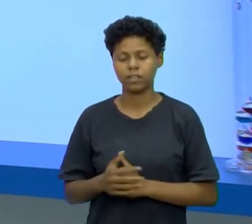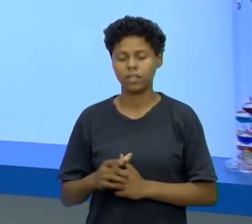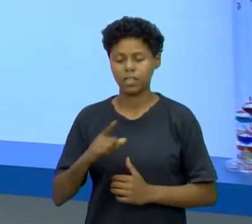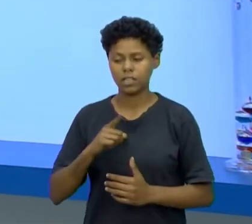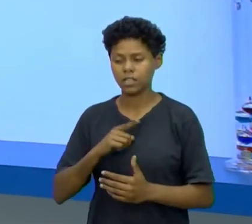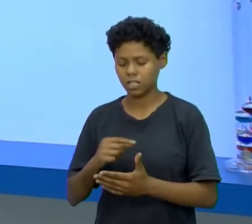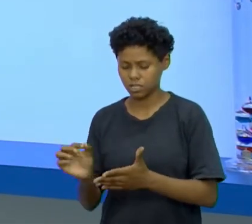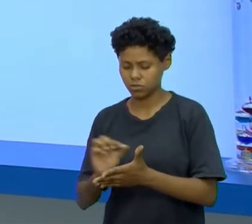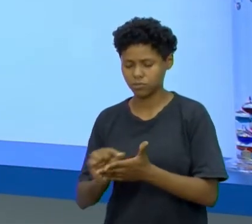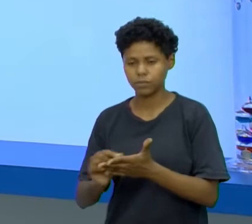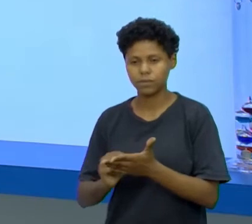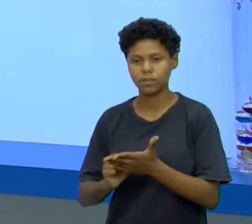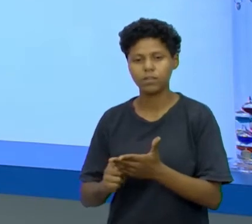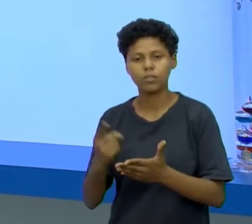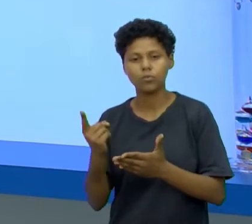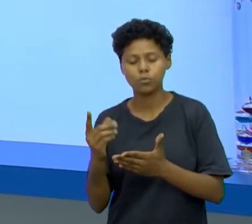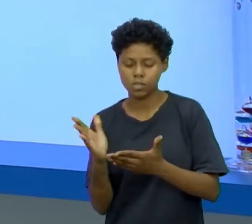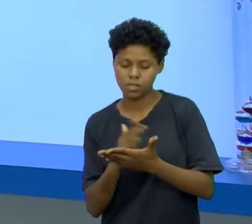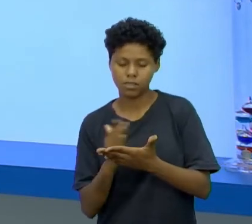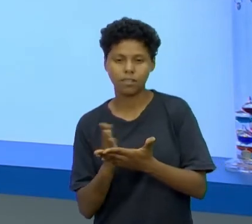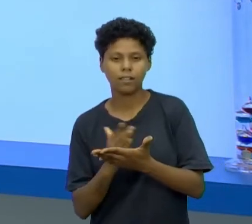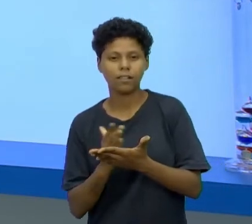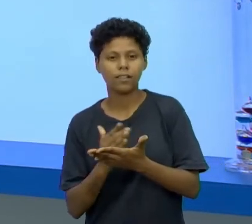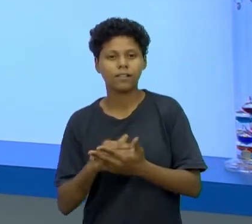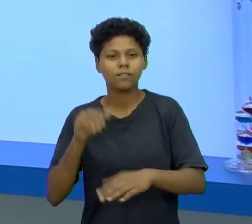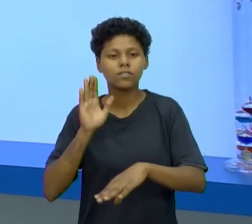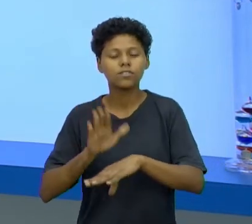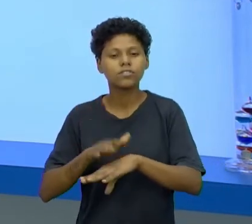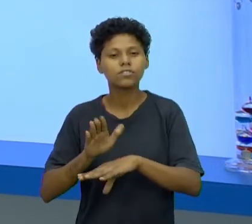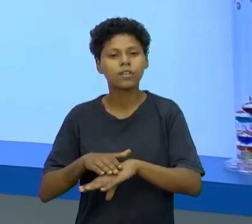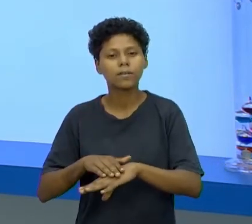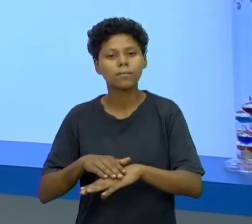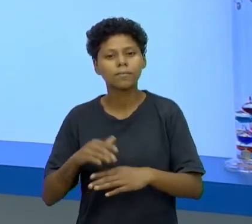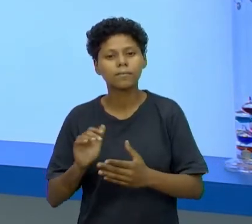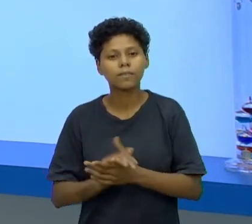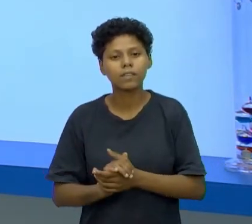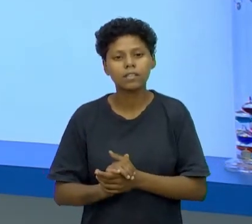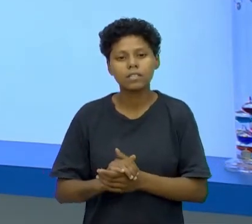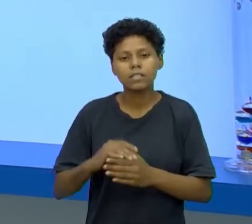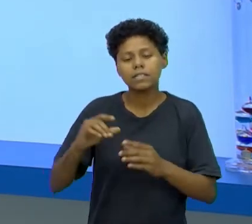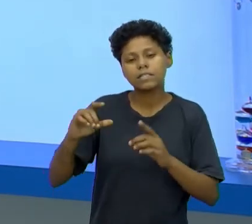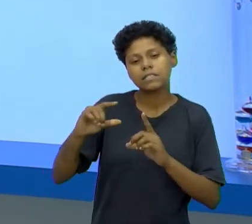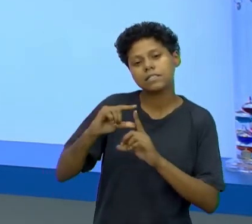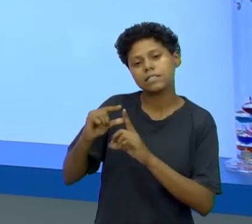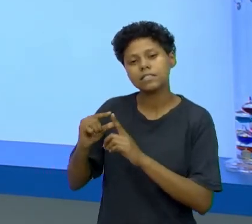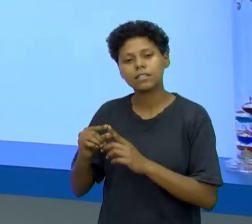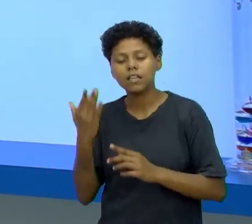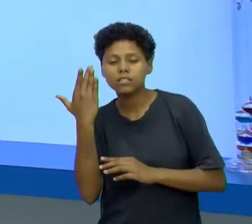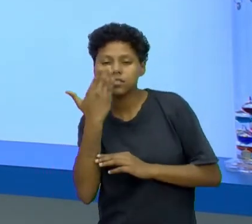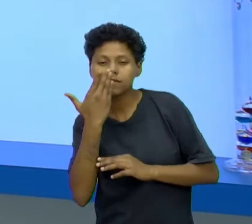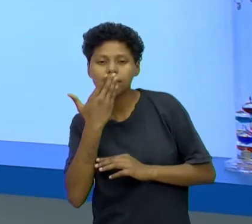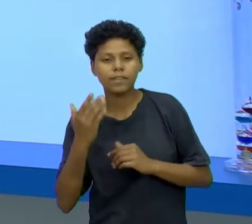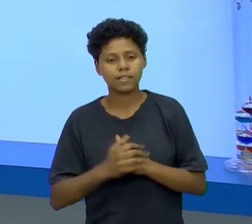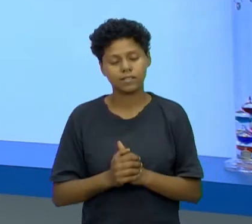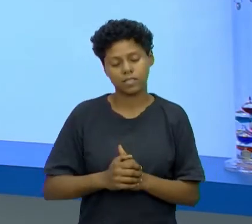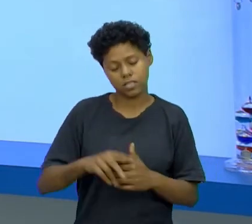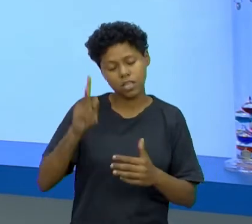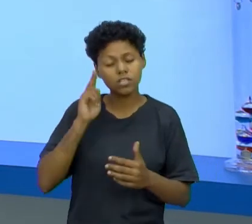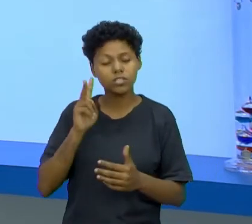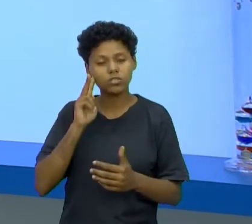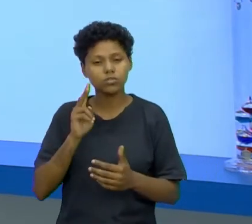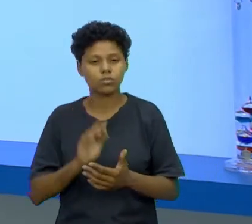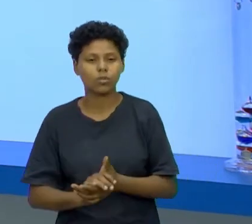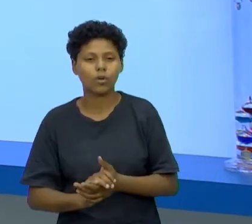livro do Ítalo Calvino chamado As Cidades Invisíveis. Nessa história, o Calvino narra